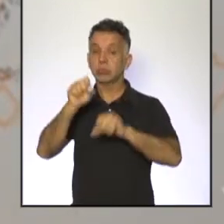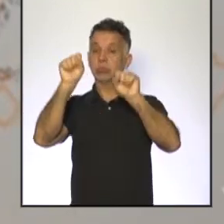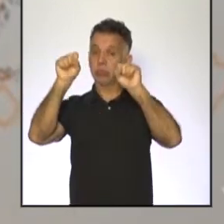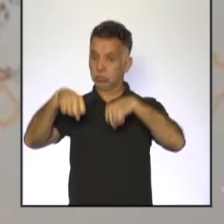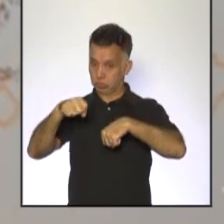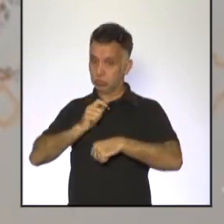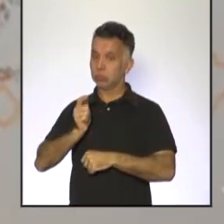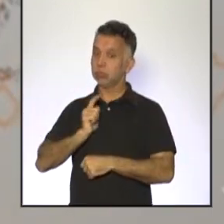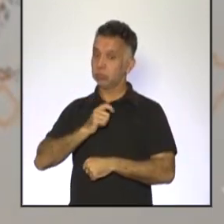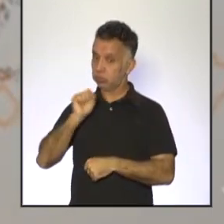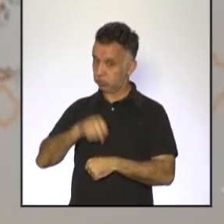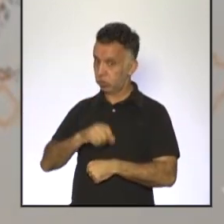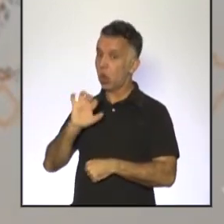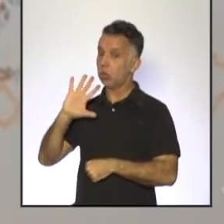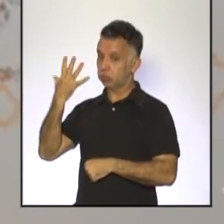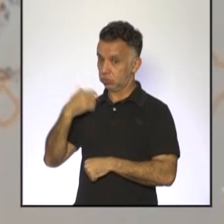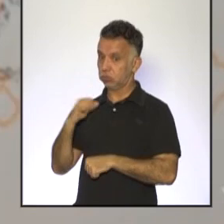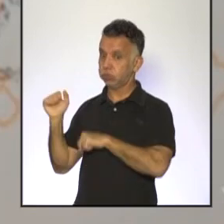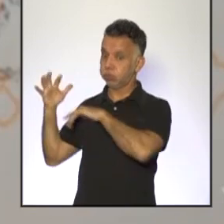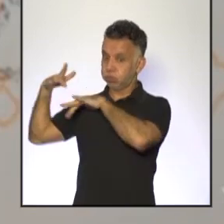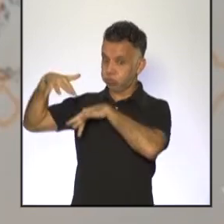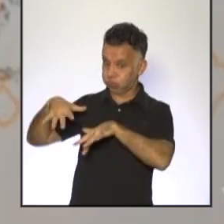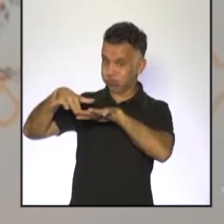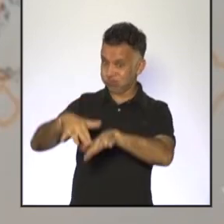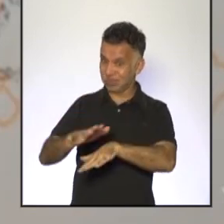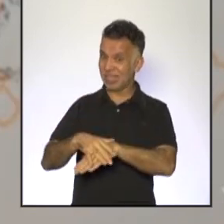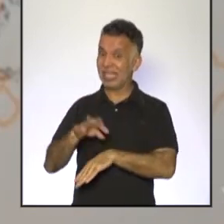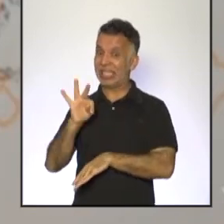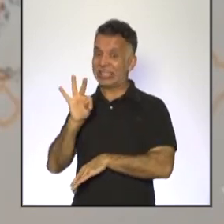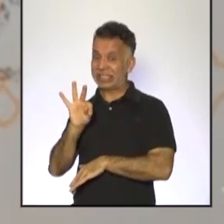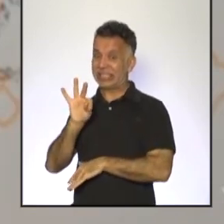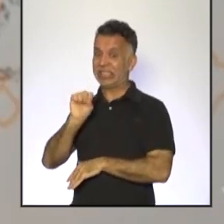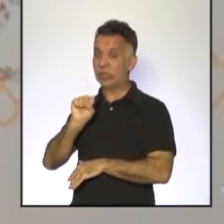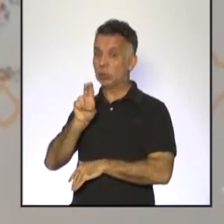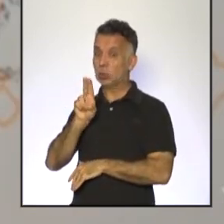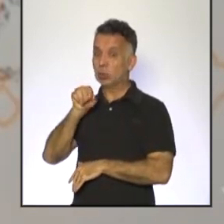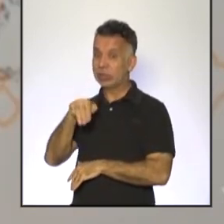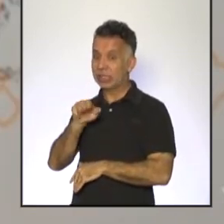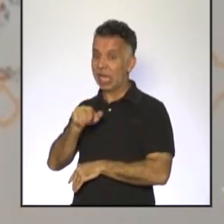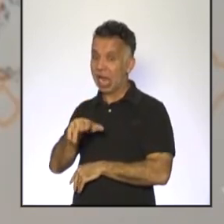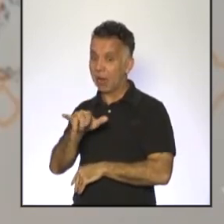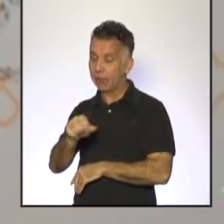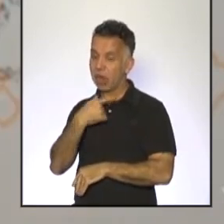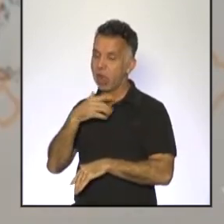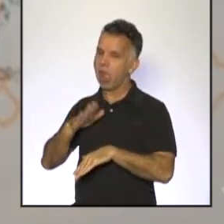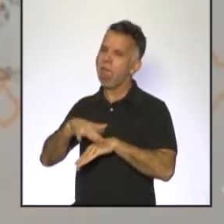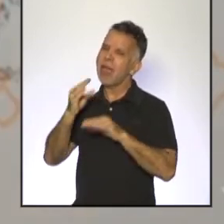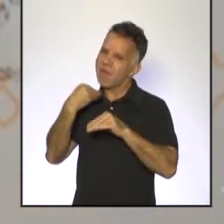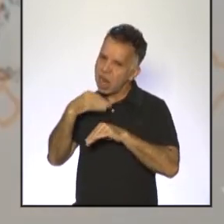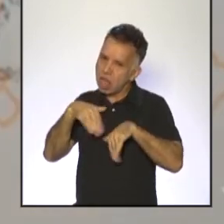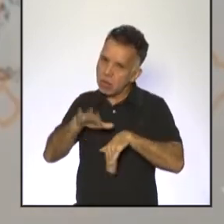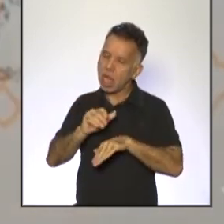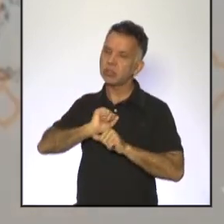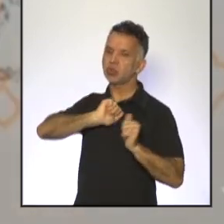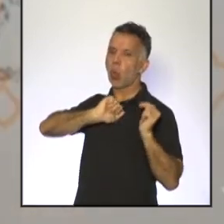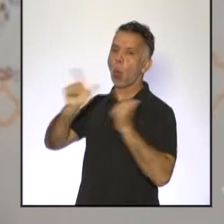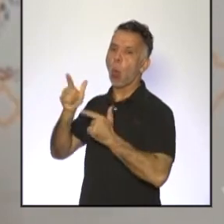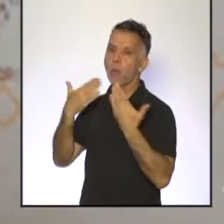Brasil em outros momentos, mas tsunamis muito mais fracas quando comparados, por exemplo, a do Japão. É